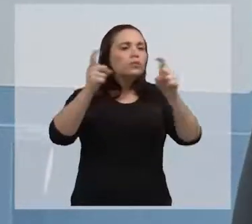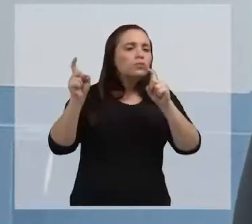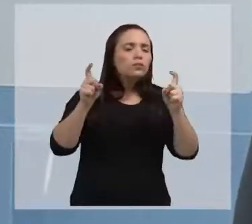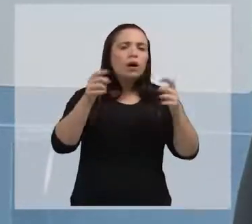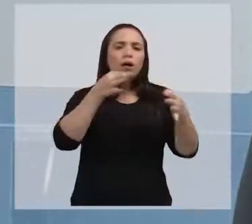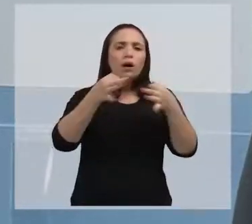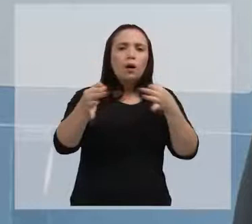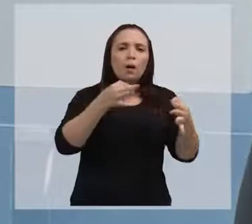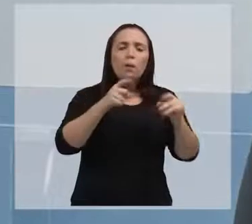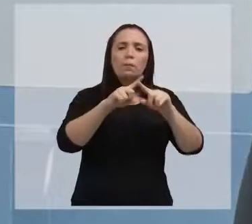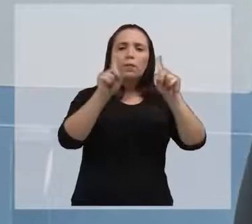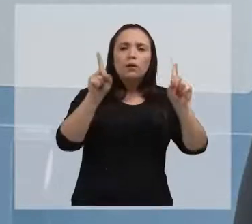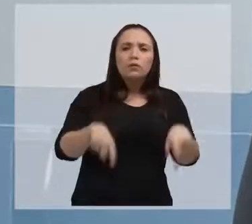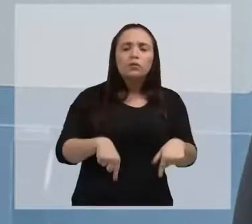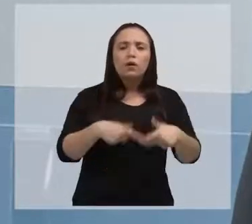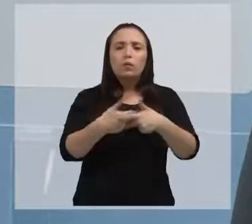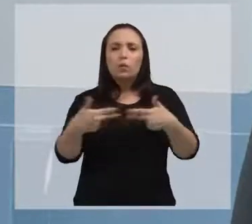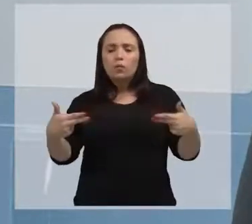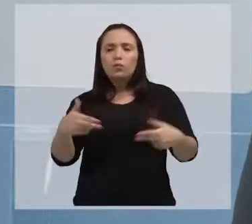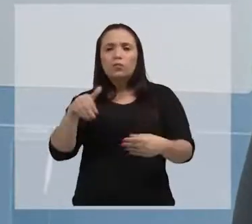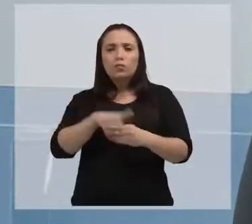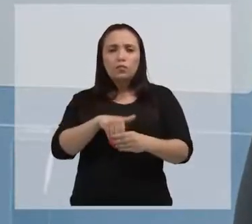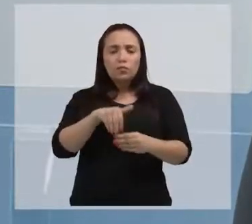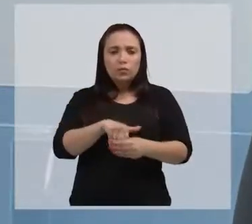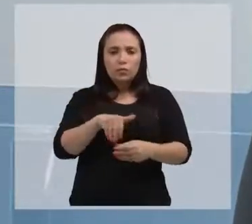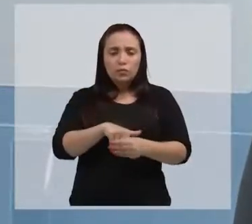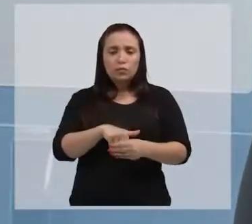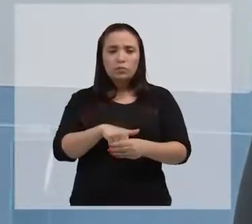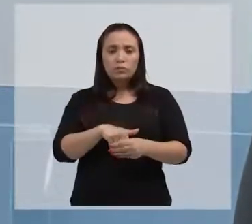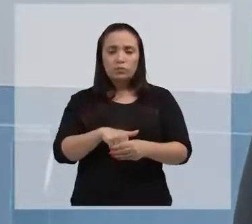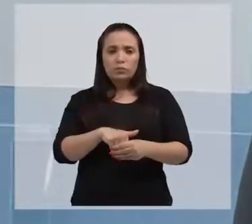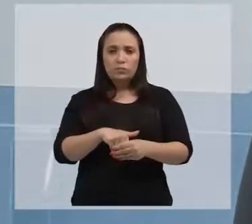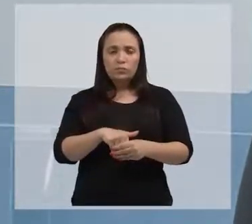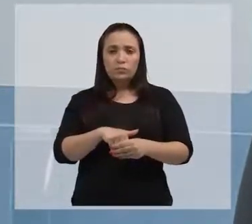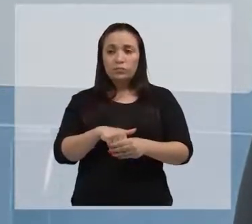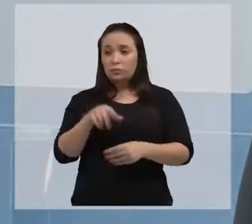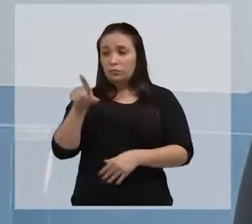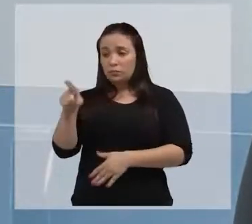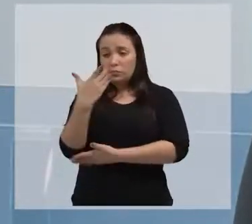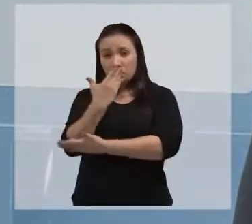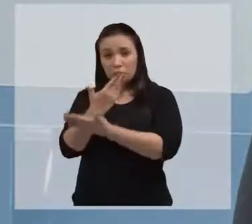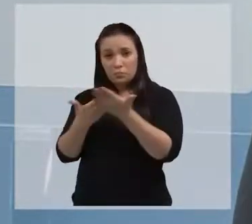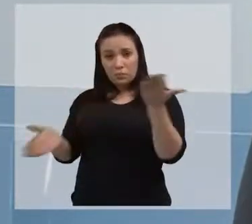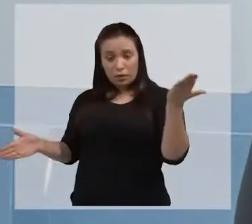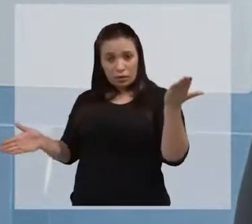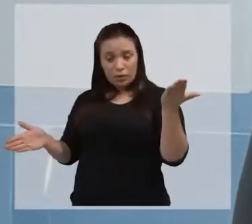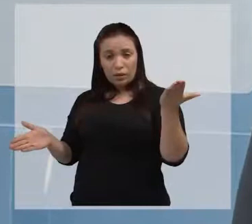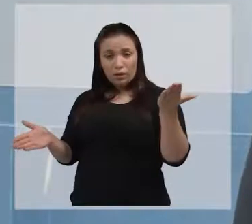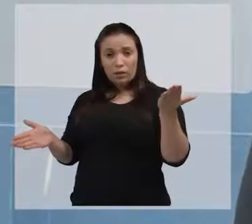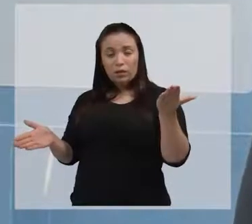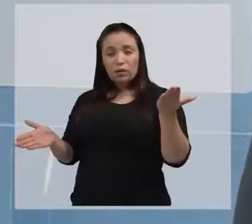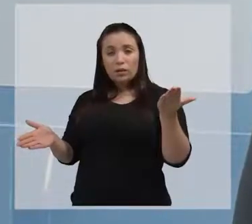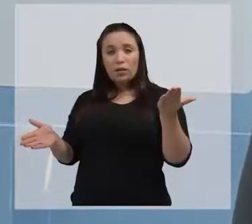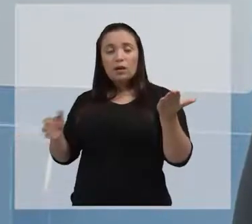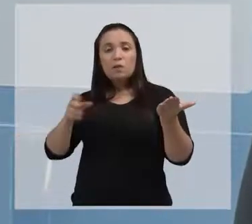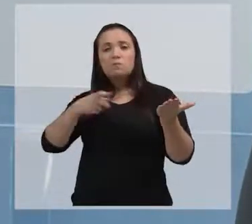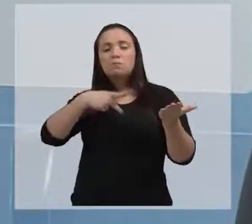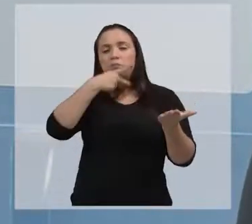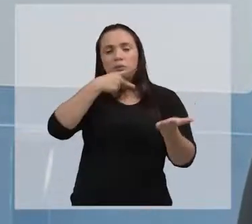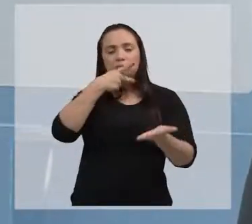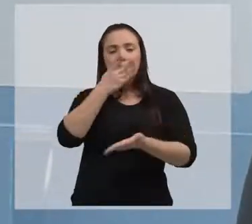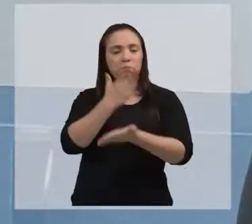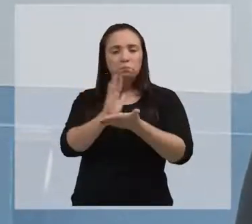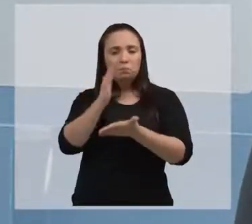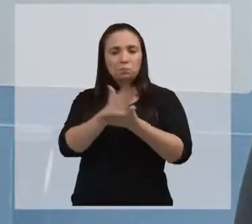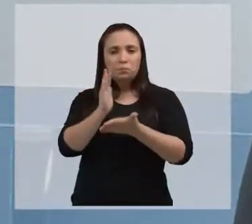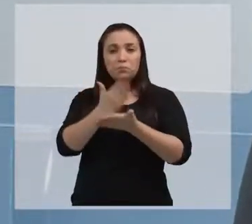qualquer projeto que é votado no Legislativo, que uma das partes, a que perdeu, seja a situação, ou a que perder